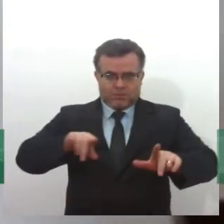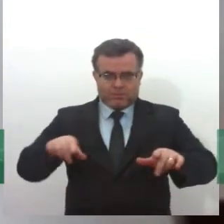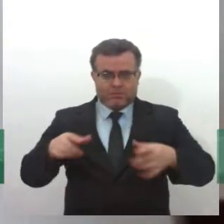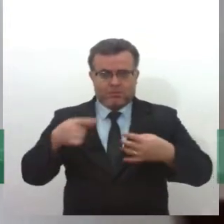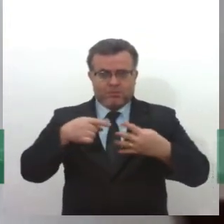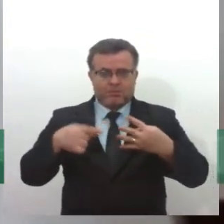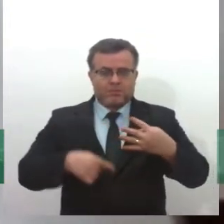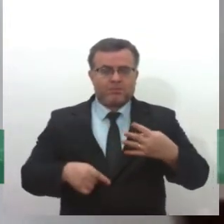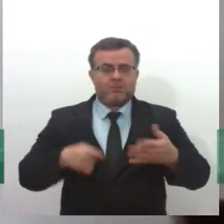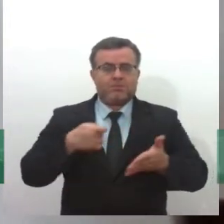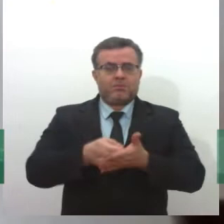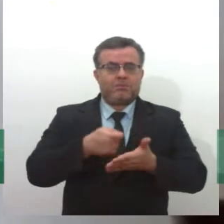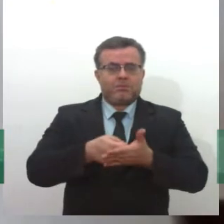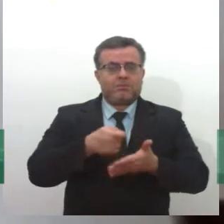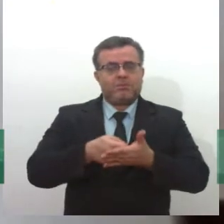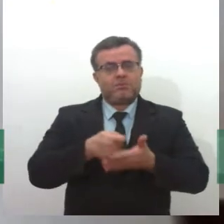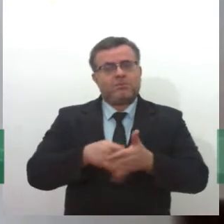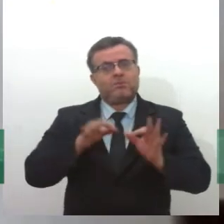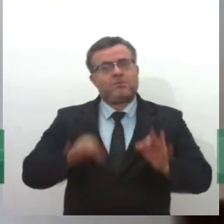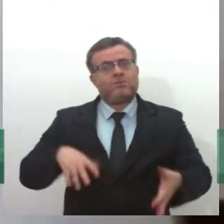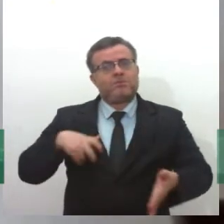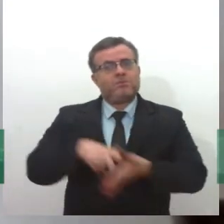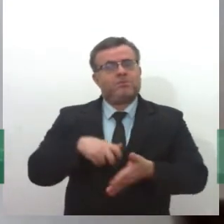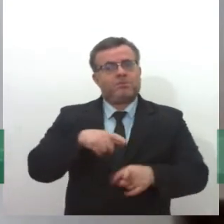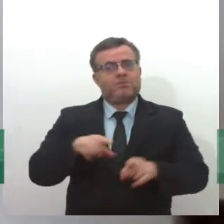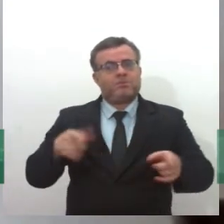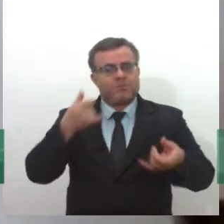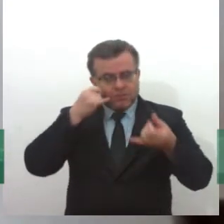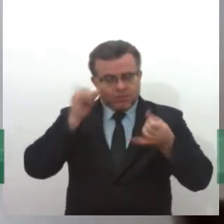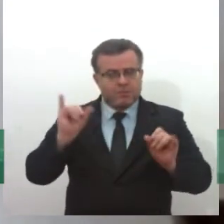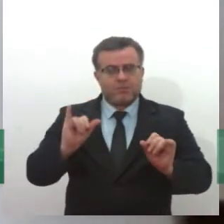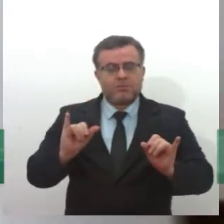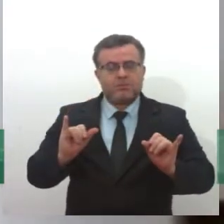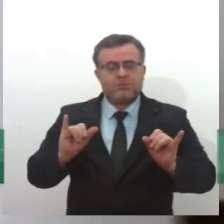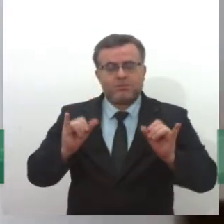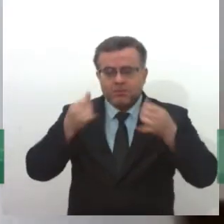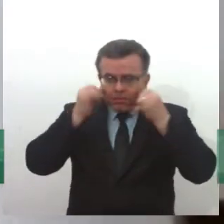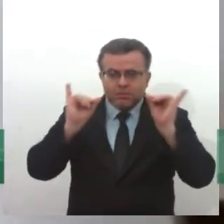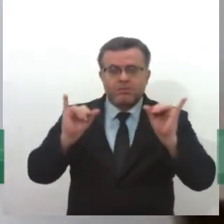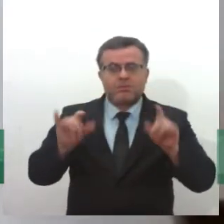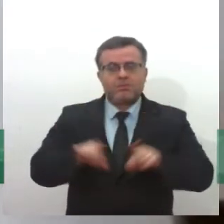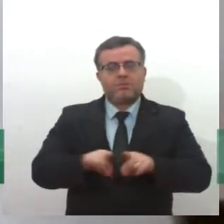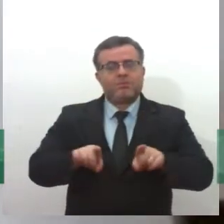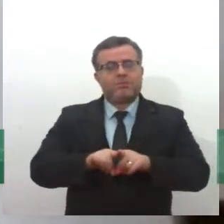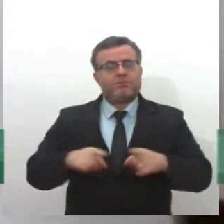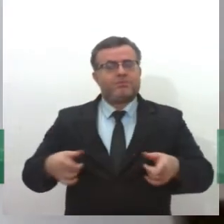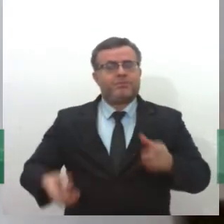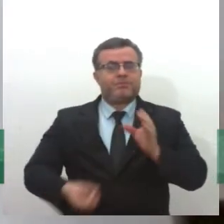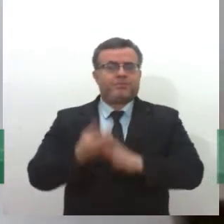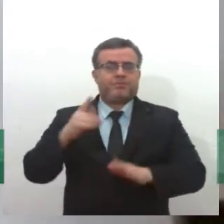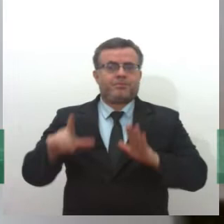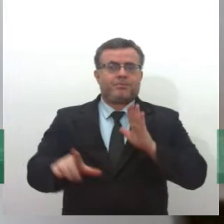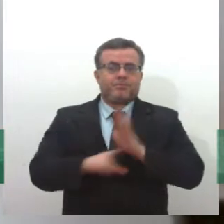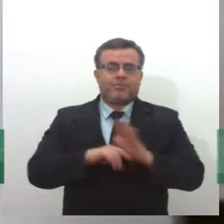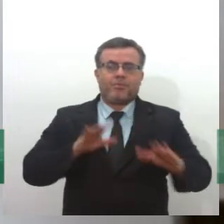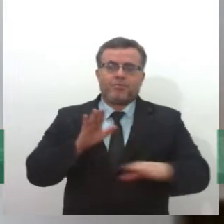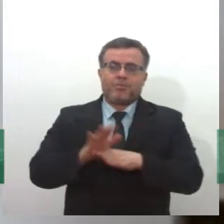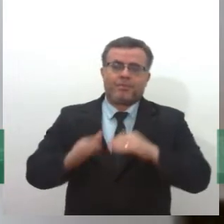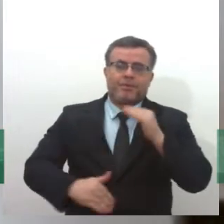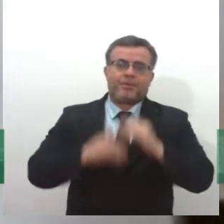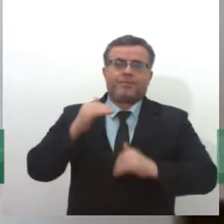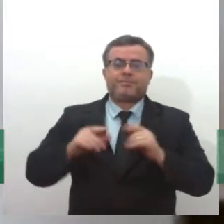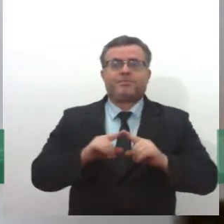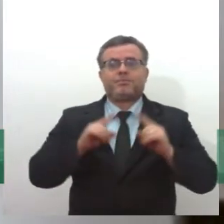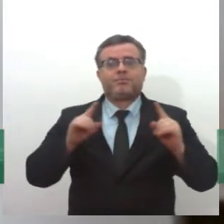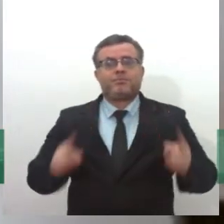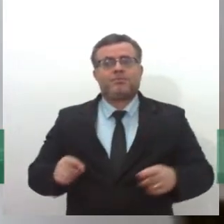ser acionados no sentido da punição, da prevenção também. Então, como é que você cria uma lei para garantir um avanço já dizendo que aqueles